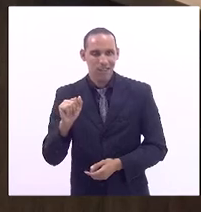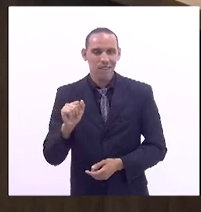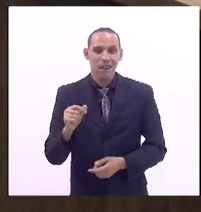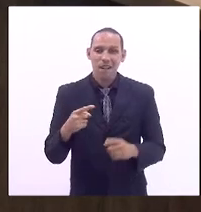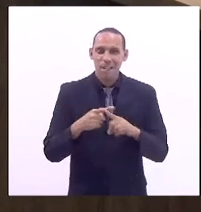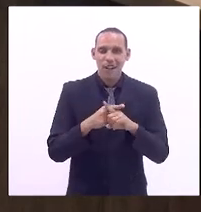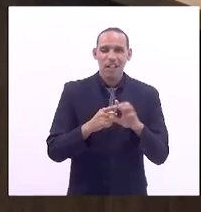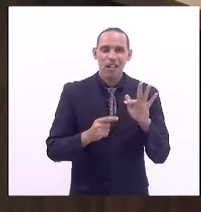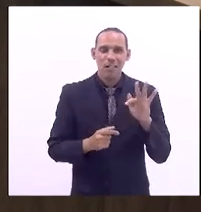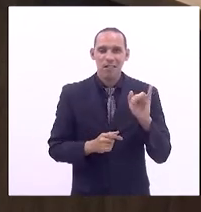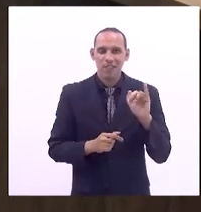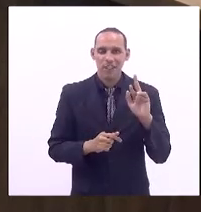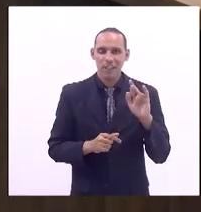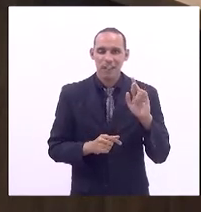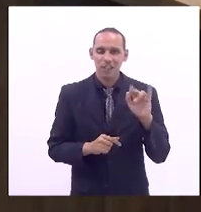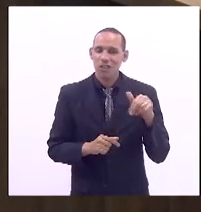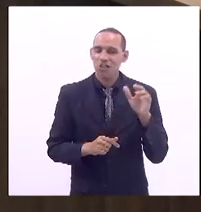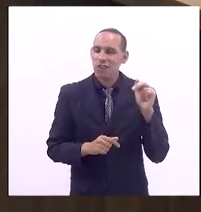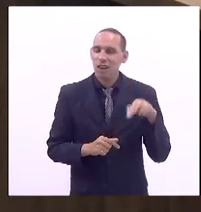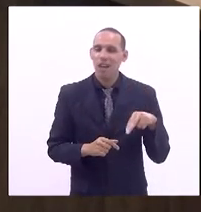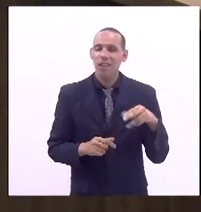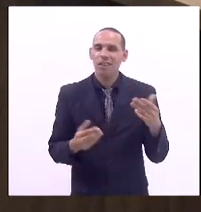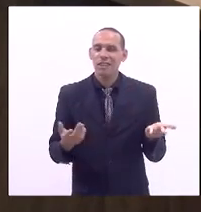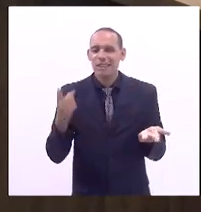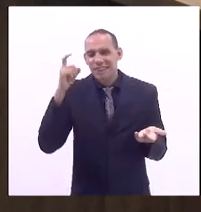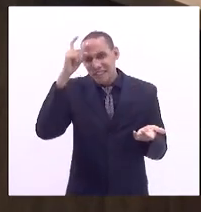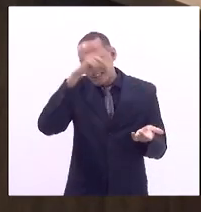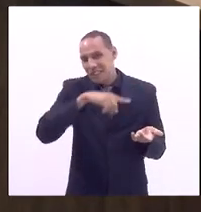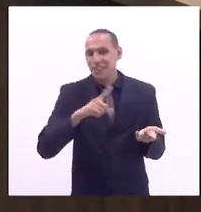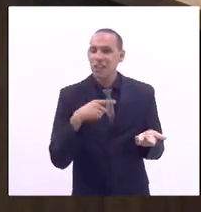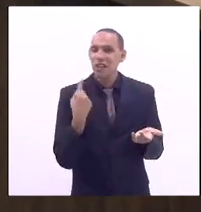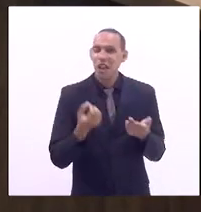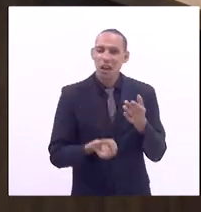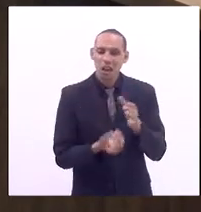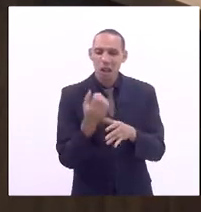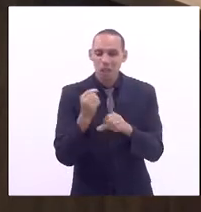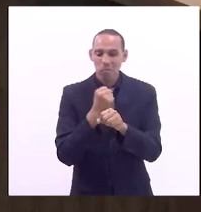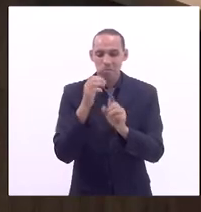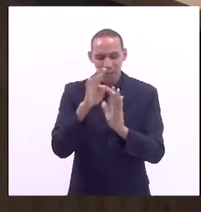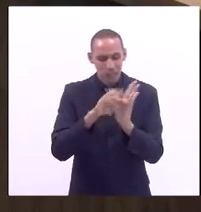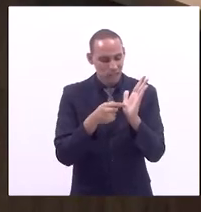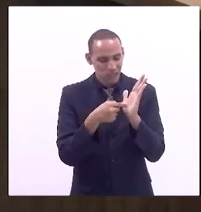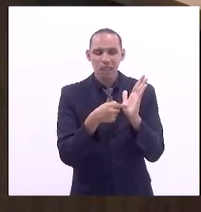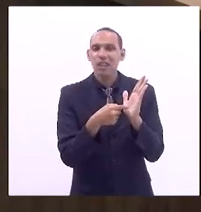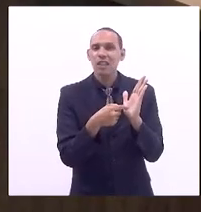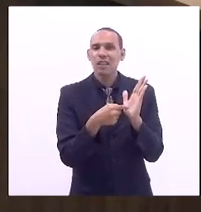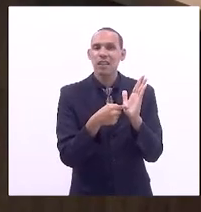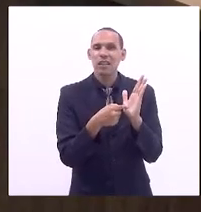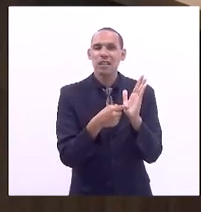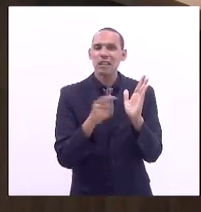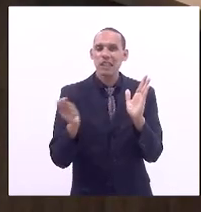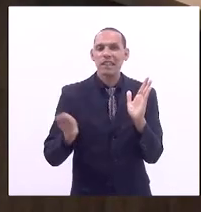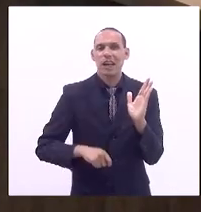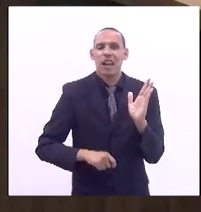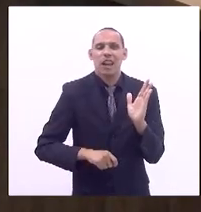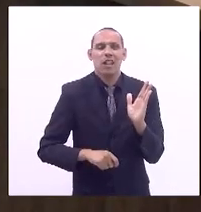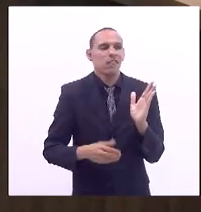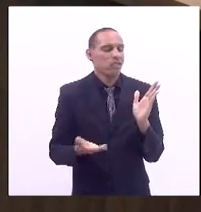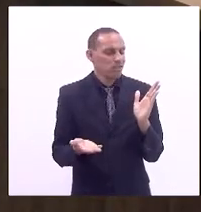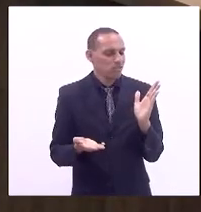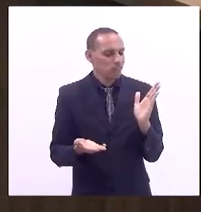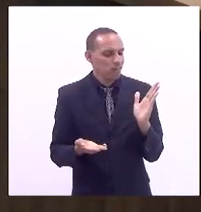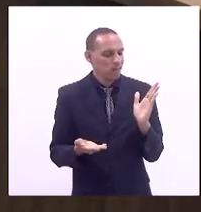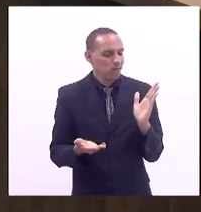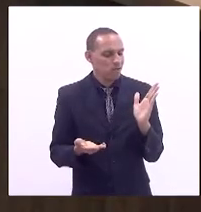seja então fica difícil a gente construir uma redação que possa ser